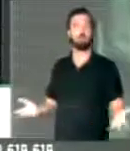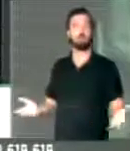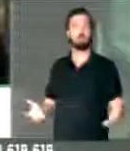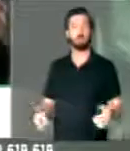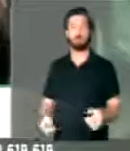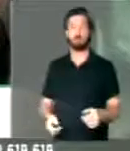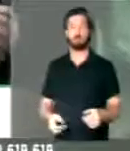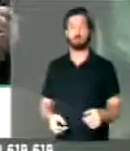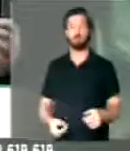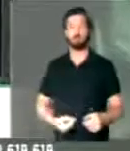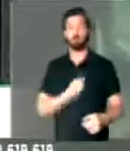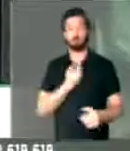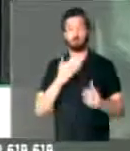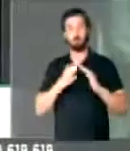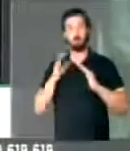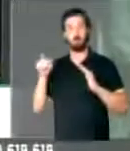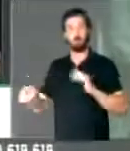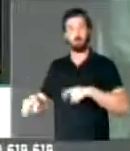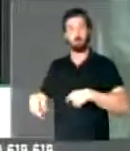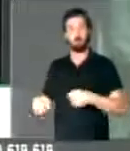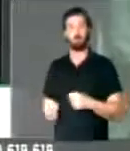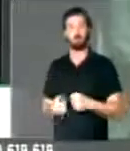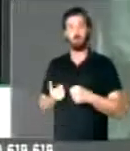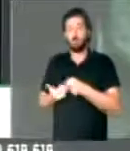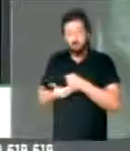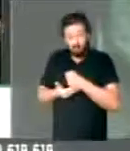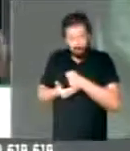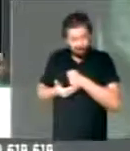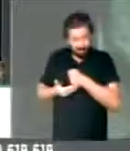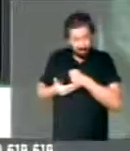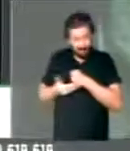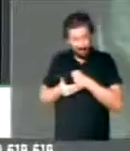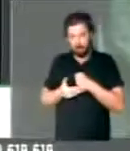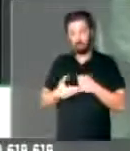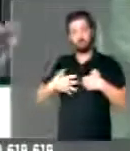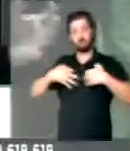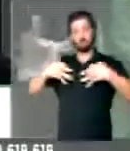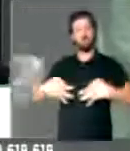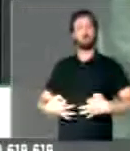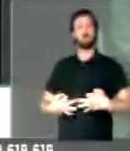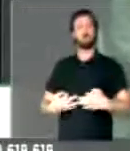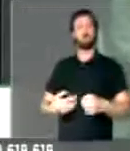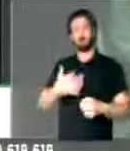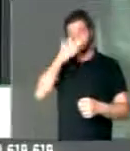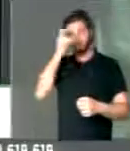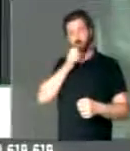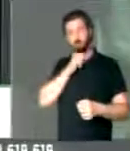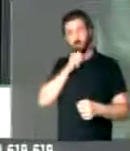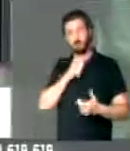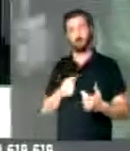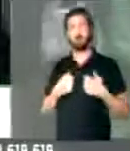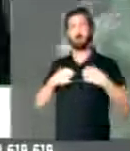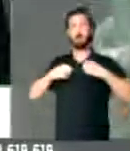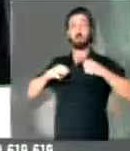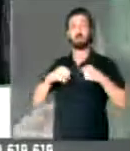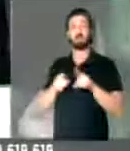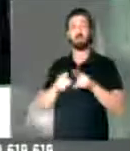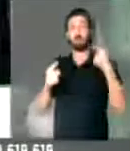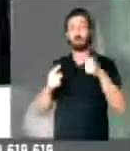e de viver no campo com o mínimo de dignidade na velhice, inclusive com essa ameaça que